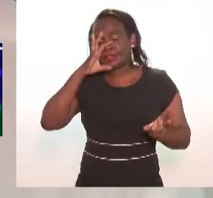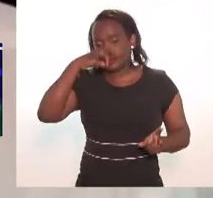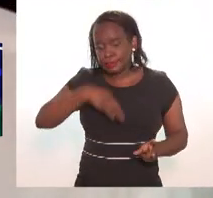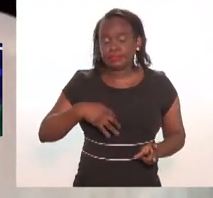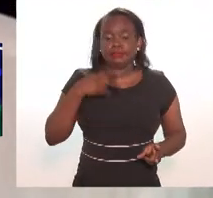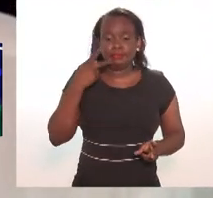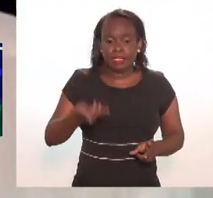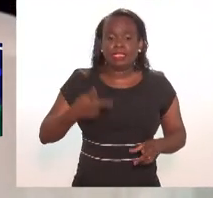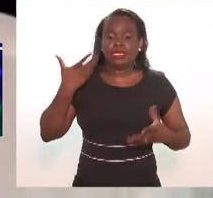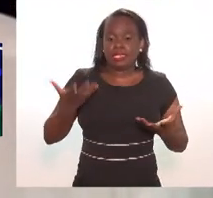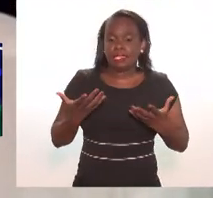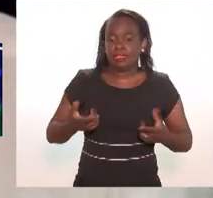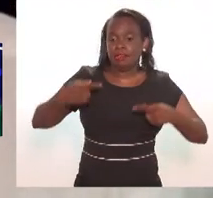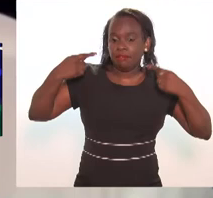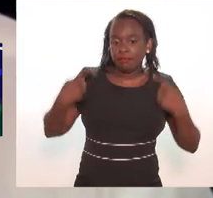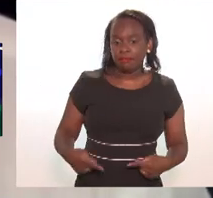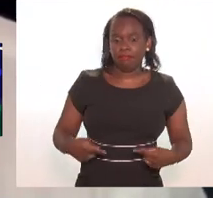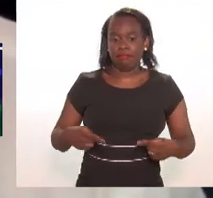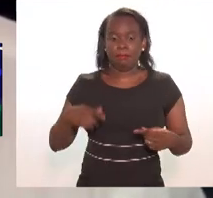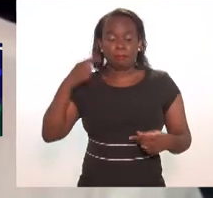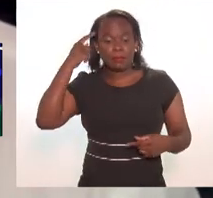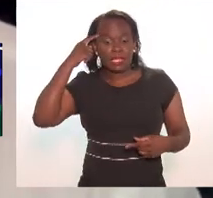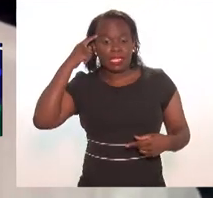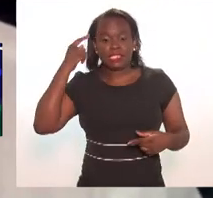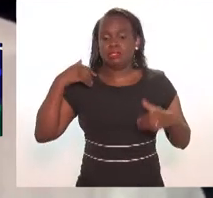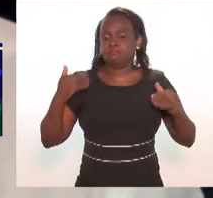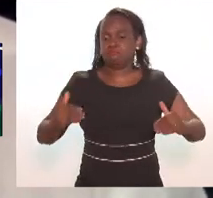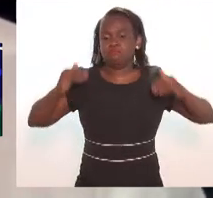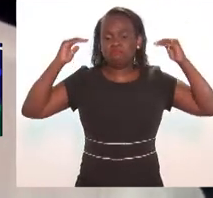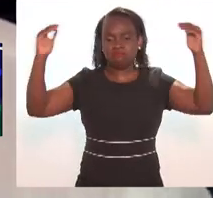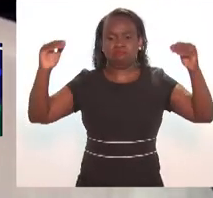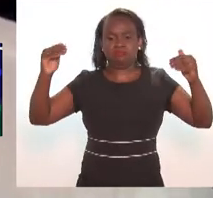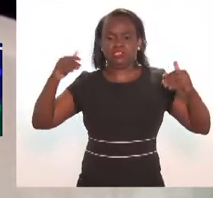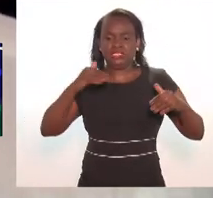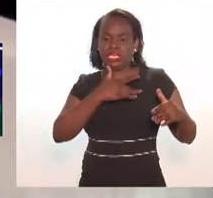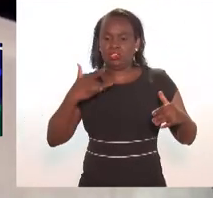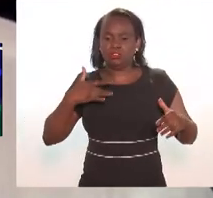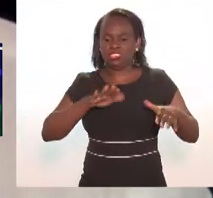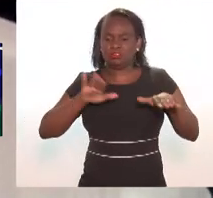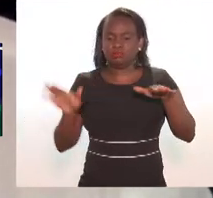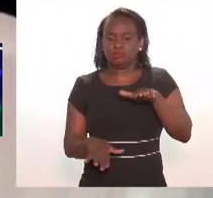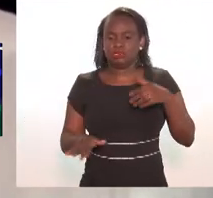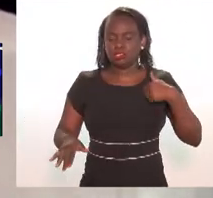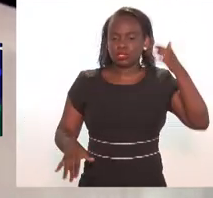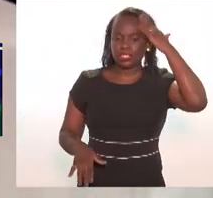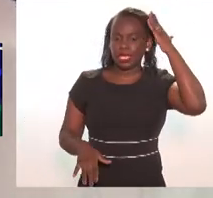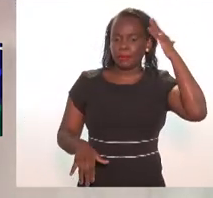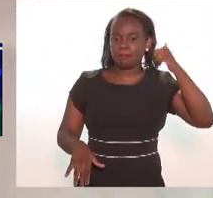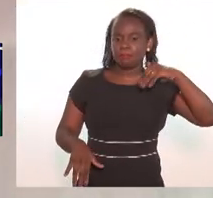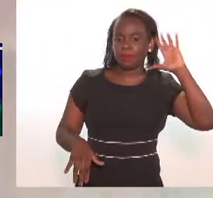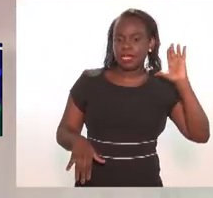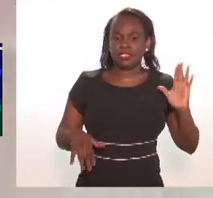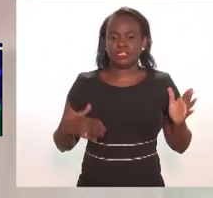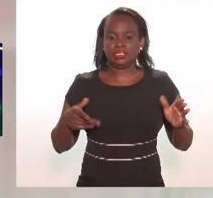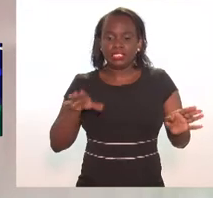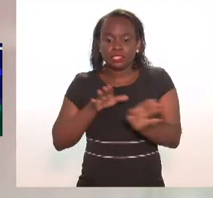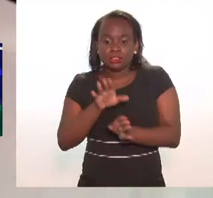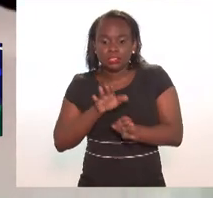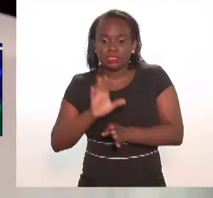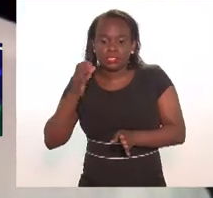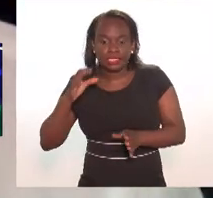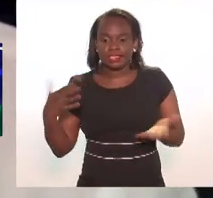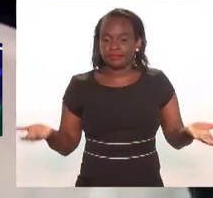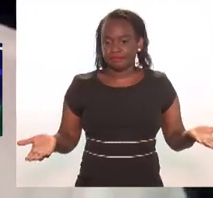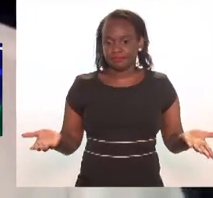querer enfrentar essa questão, achando que estão acima da saúde e das orientações